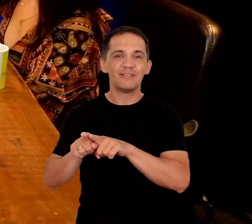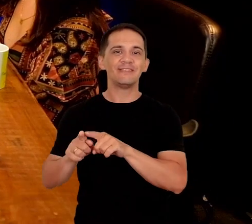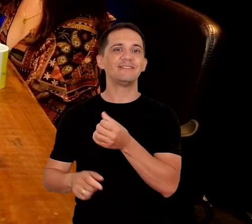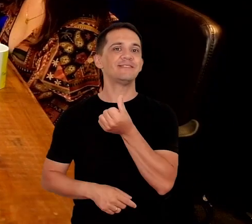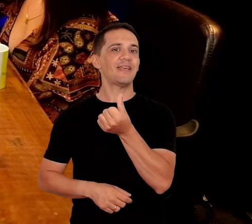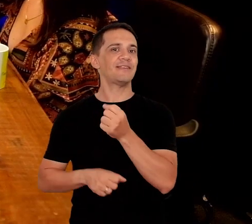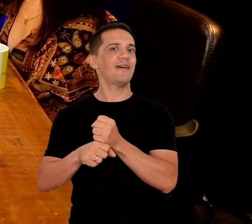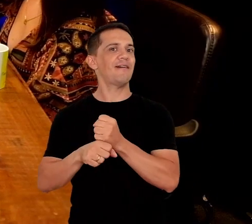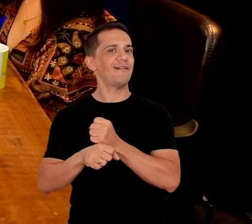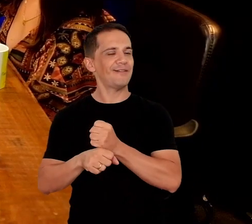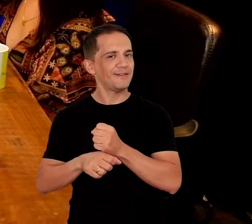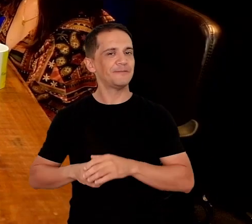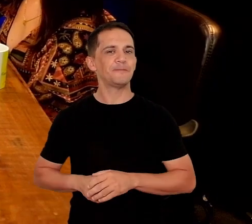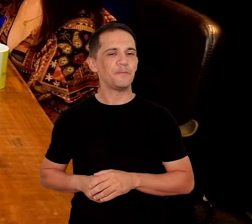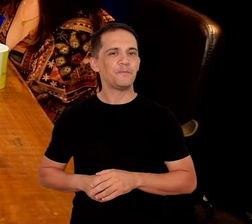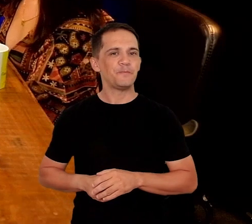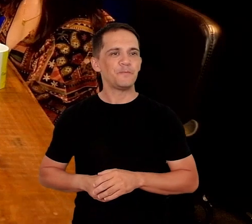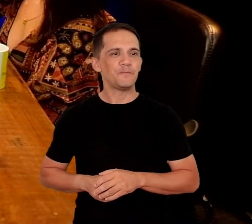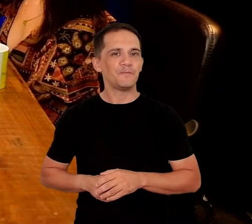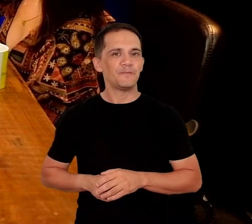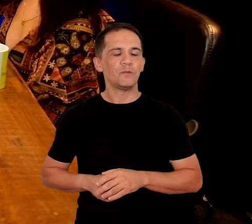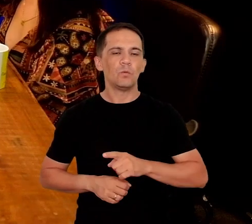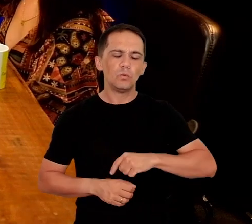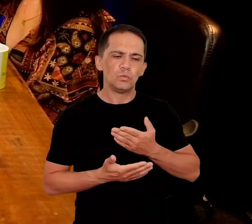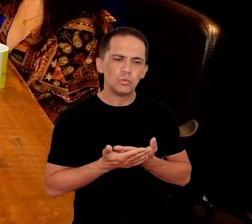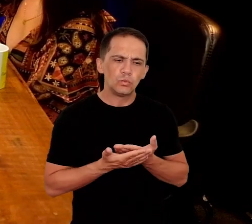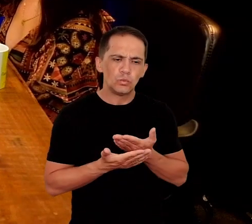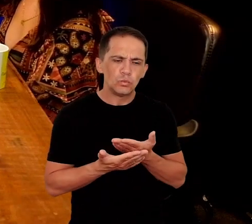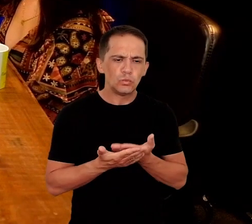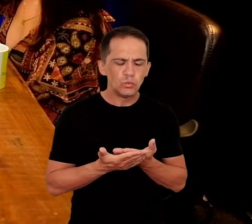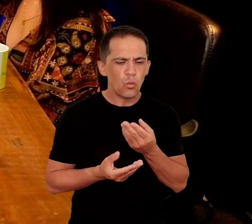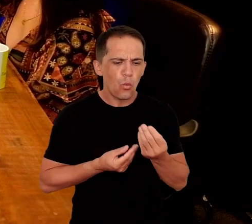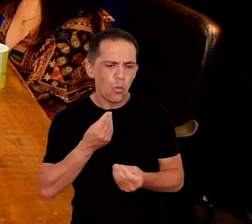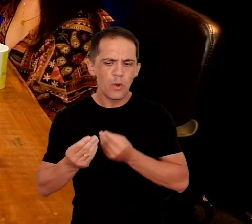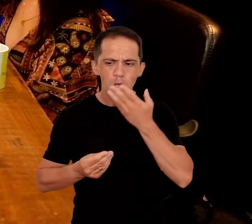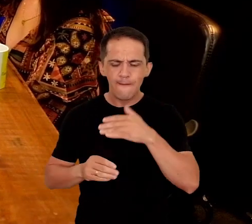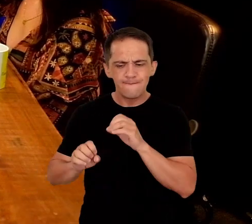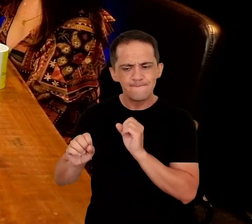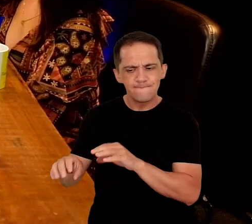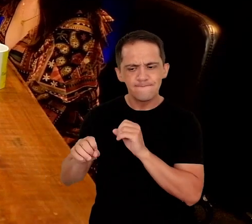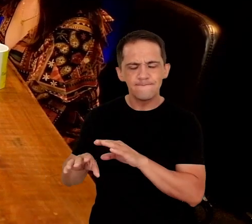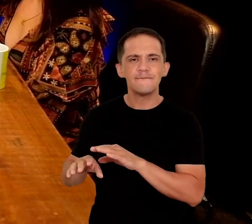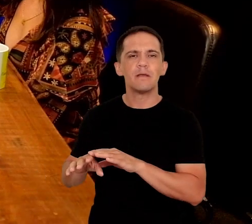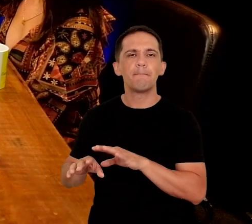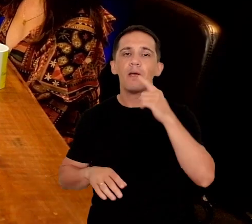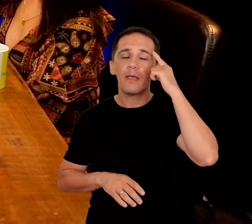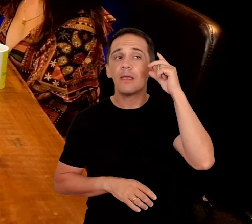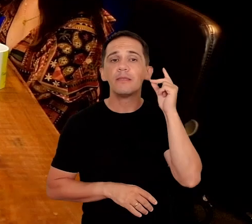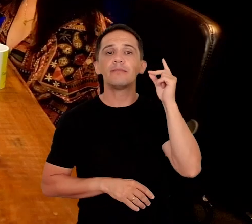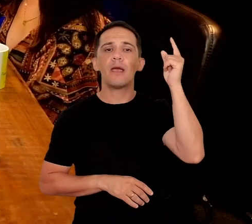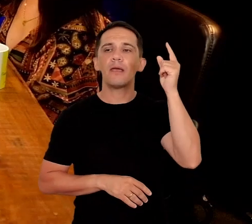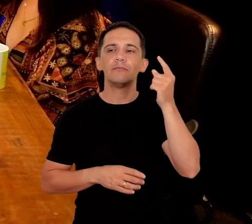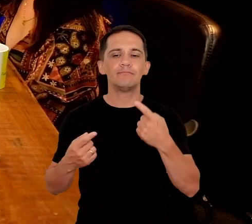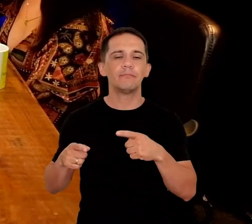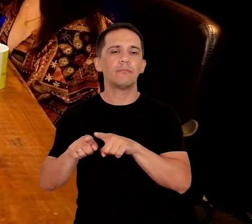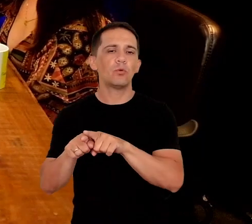anos. 6 6 anos já, que aham. legal. E conforme a gente foi se aprimorando, né? Até eu estudando cada vez mais, até para poder... E foram eles que deram